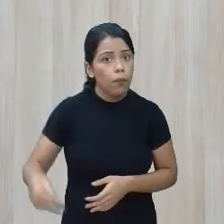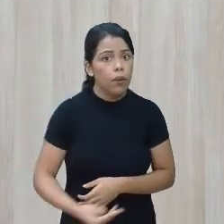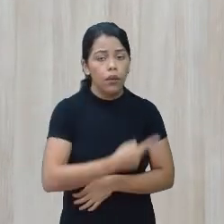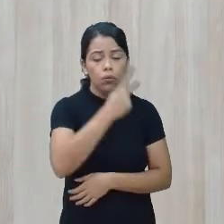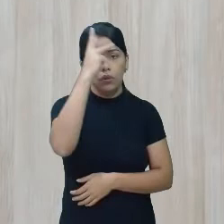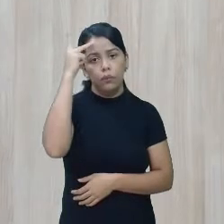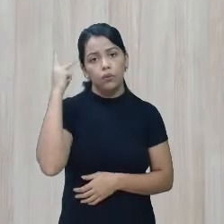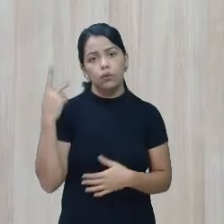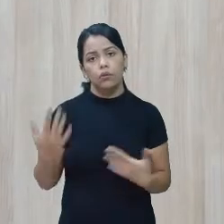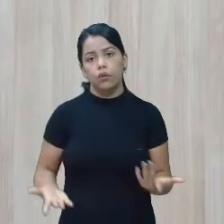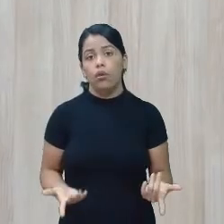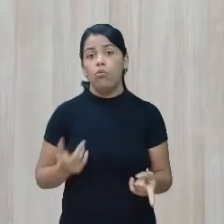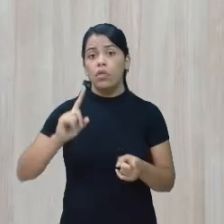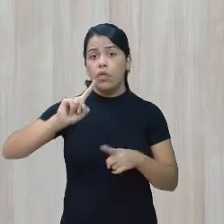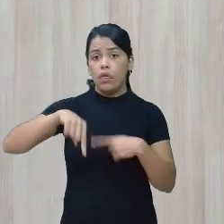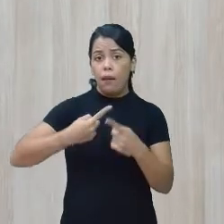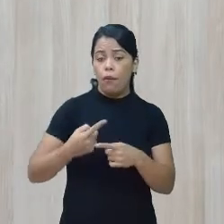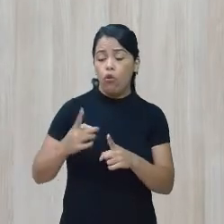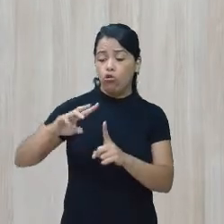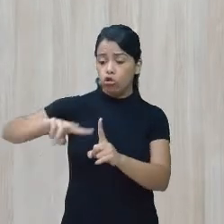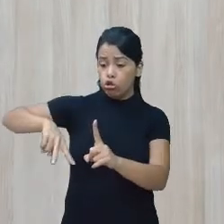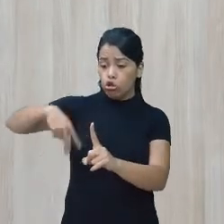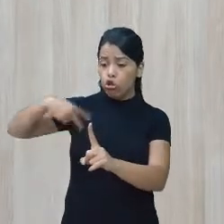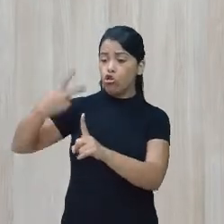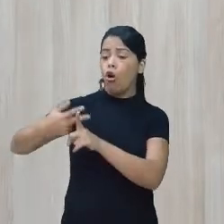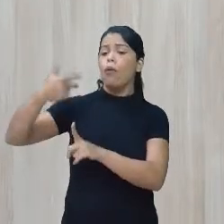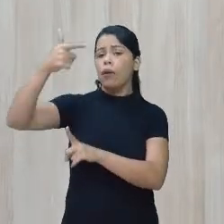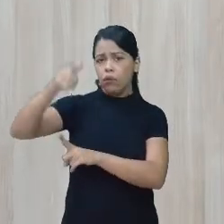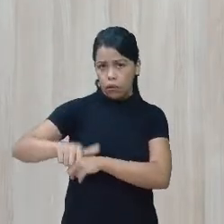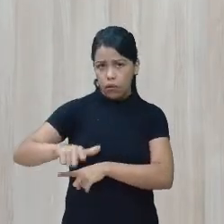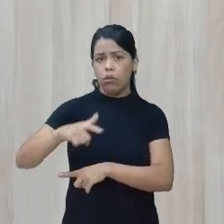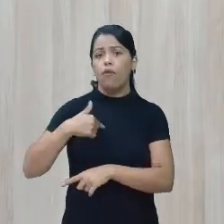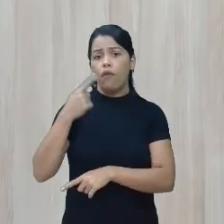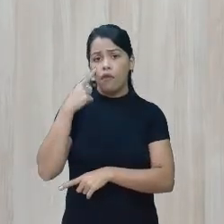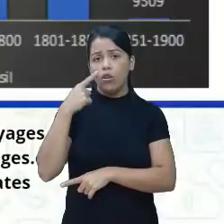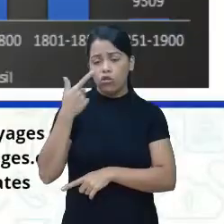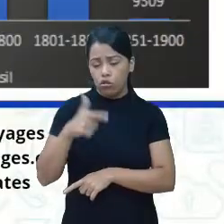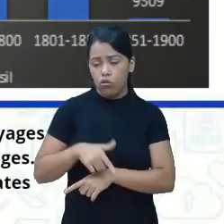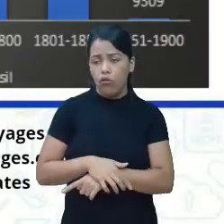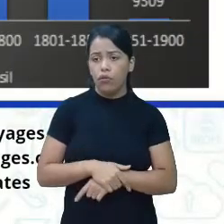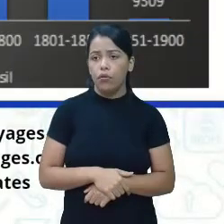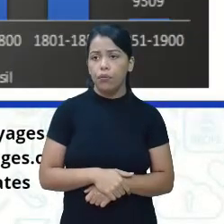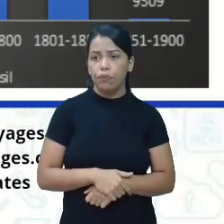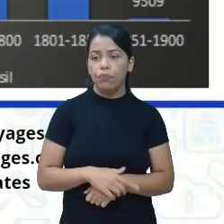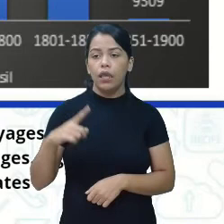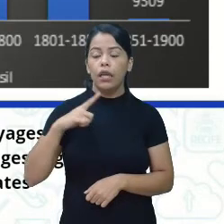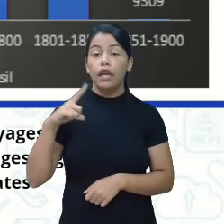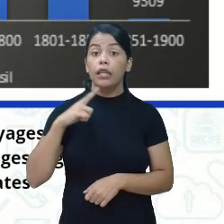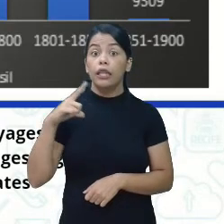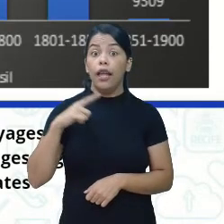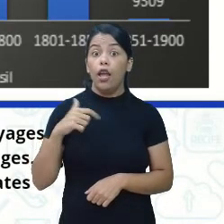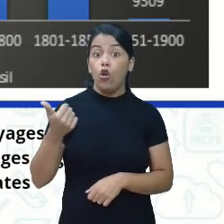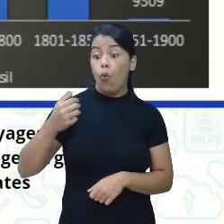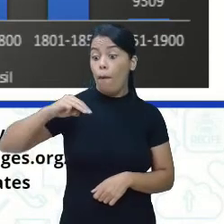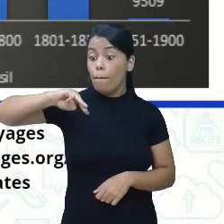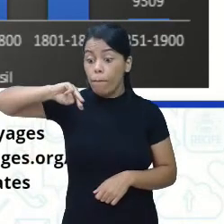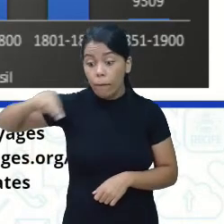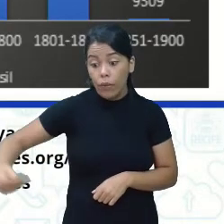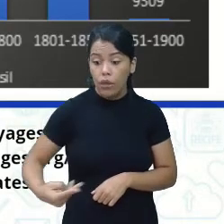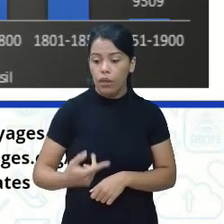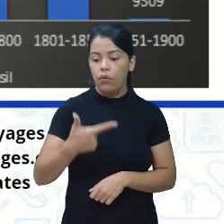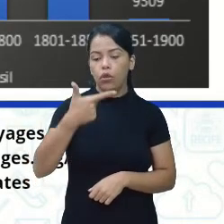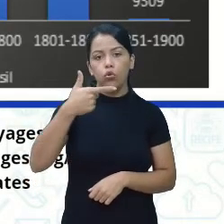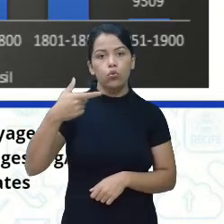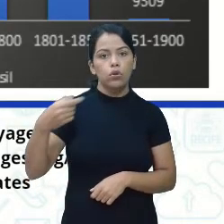ele volta a dobrar no século XIX, voltando aqui aos dados, né? Então a gente tem aí 1.201.000 pessoas